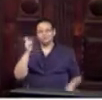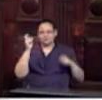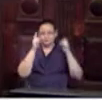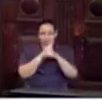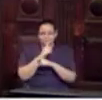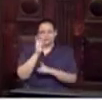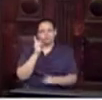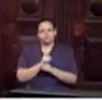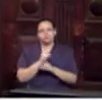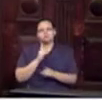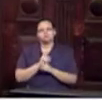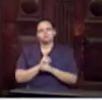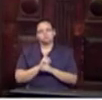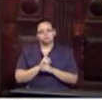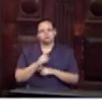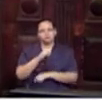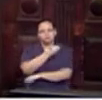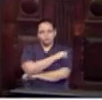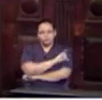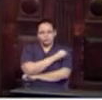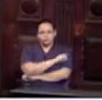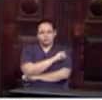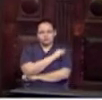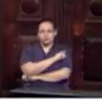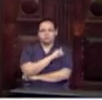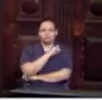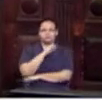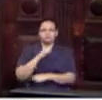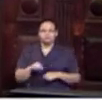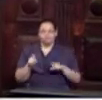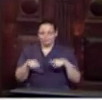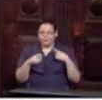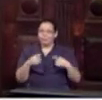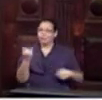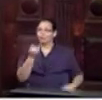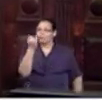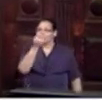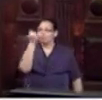um grande produtor. É verdade. Embora a agricultura seja importante.